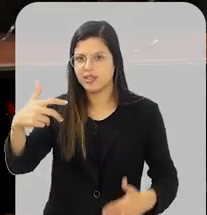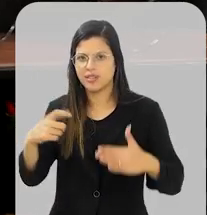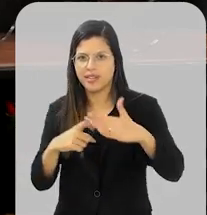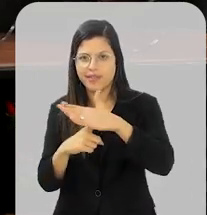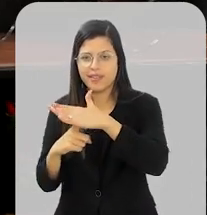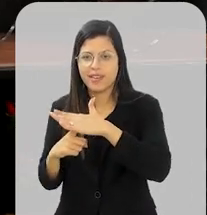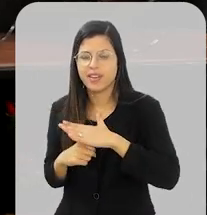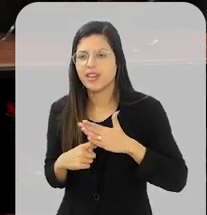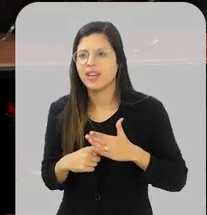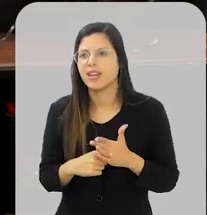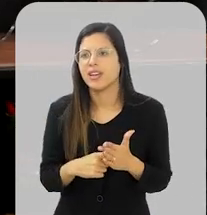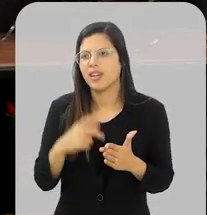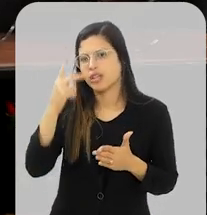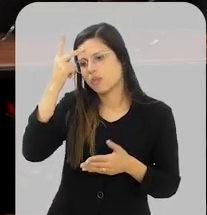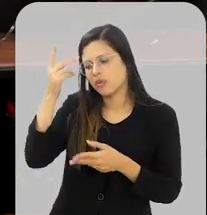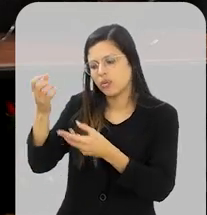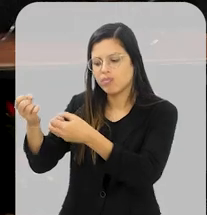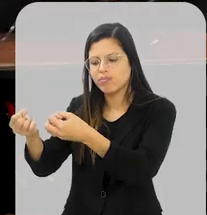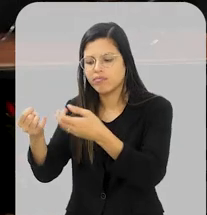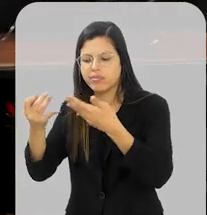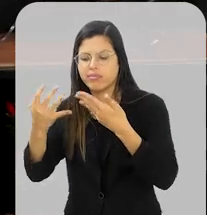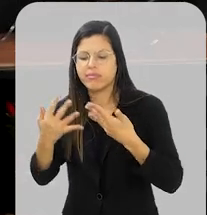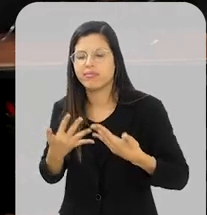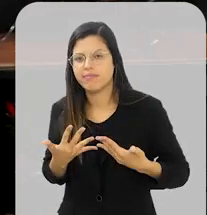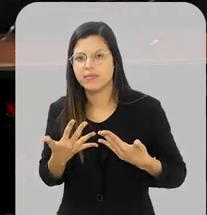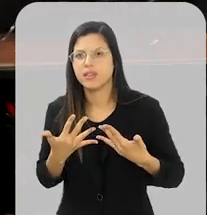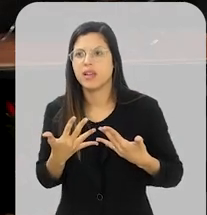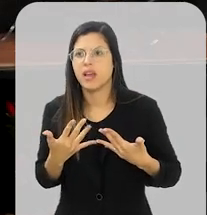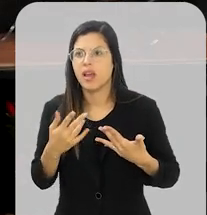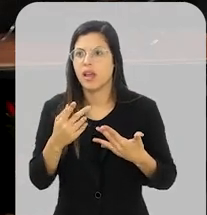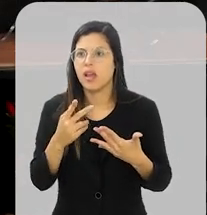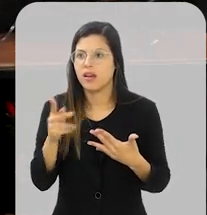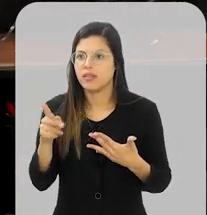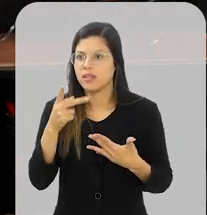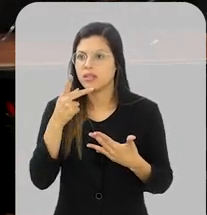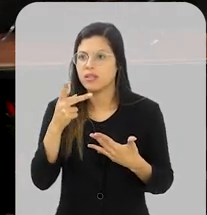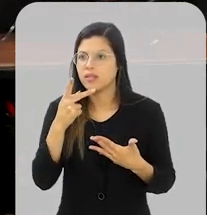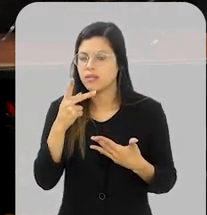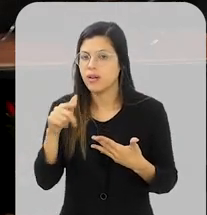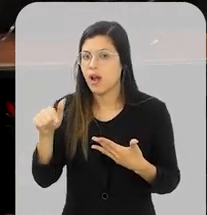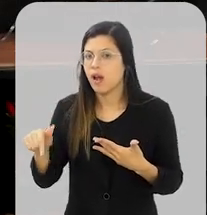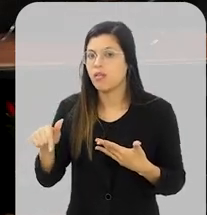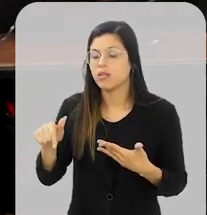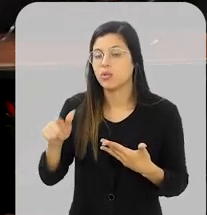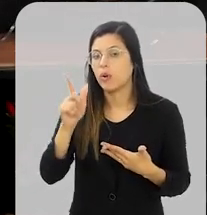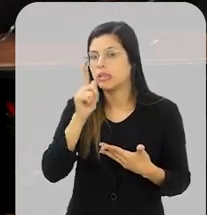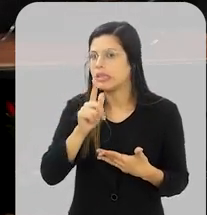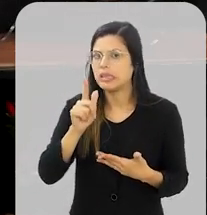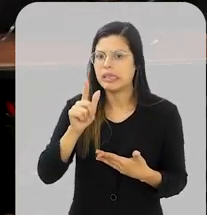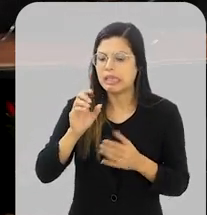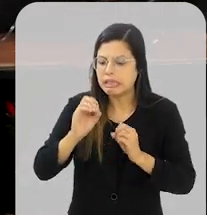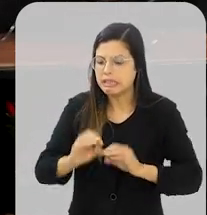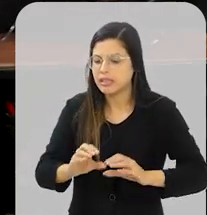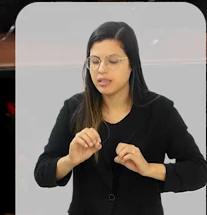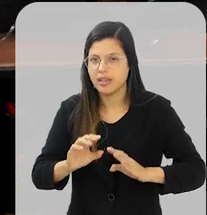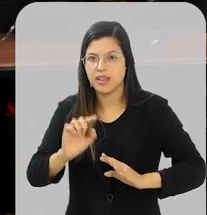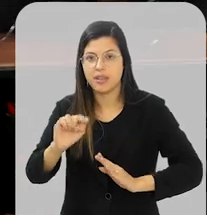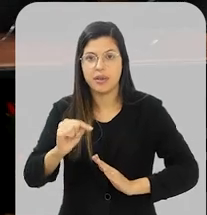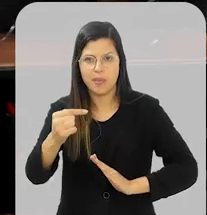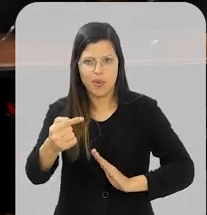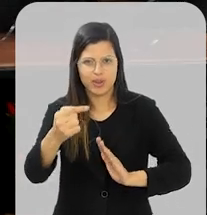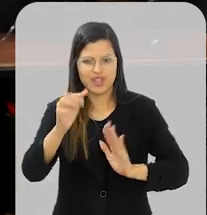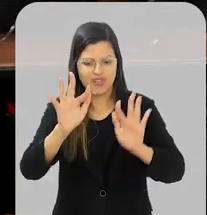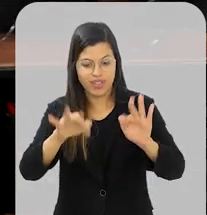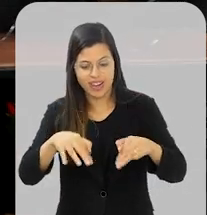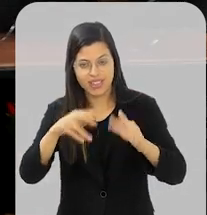a feira, você escuta, as pessoas vêm falar comigo. E vou te dizer que elas são professoras, dão aula depois